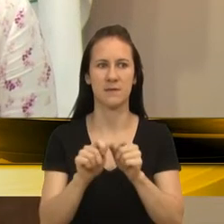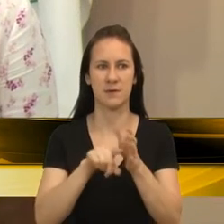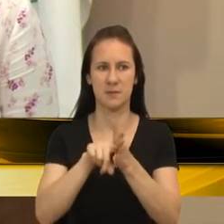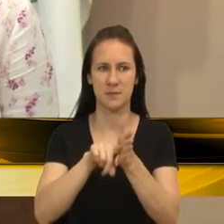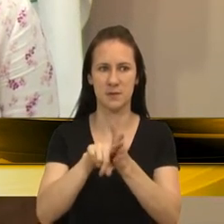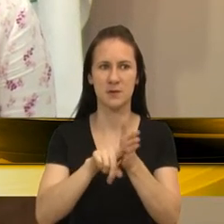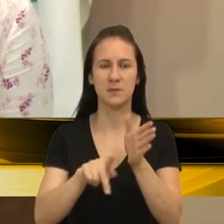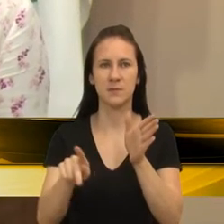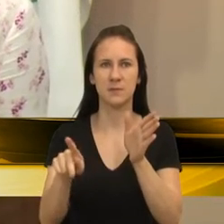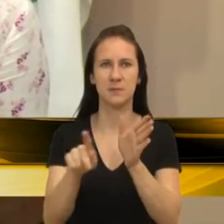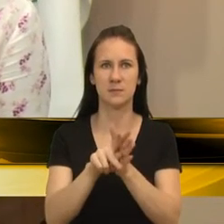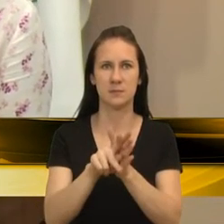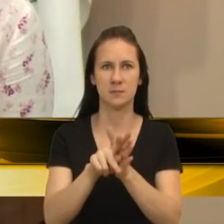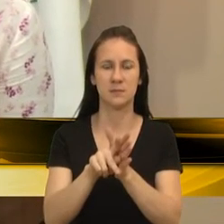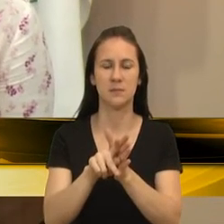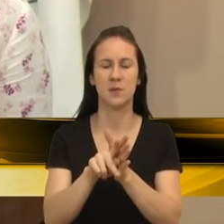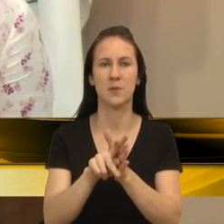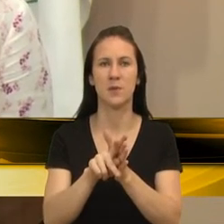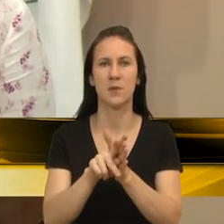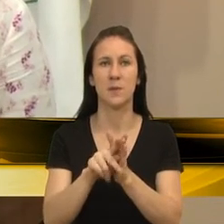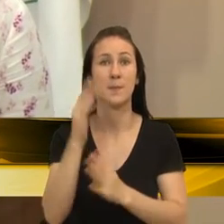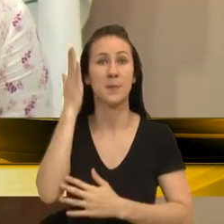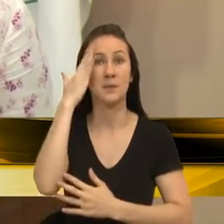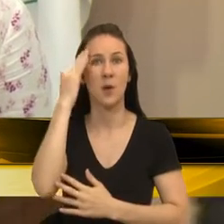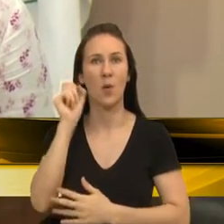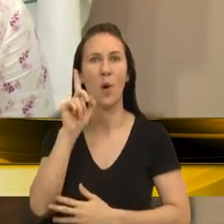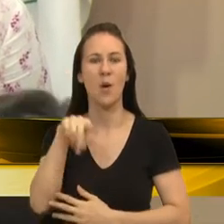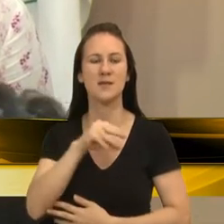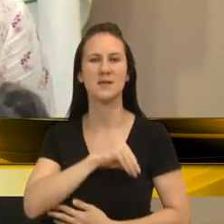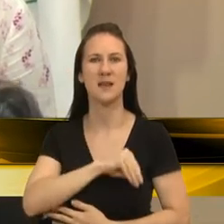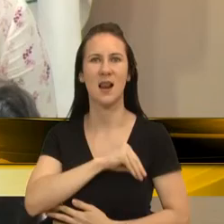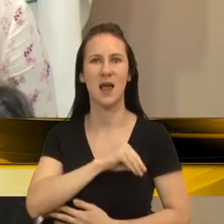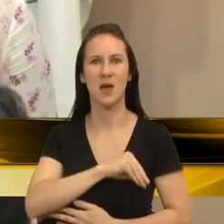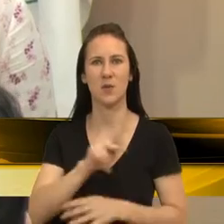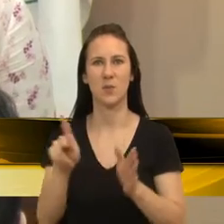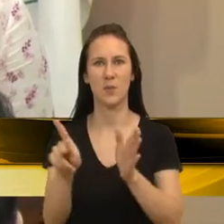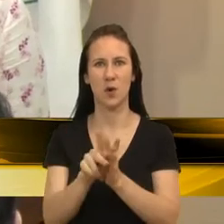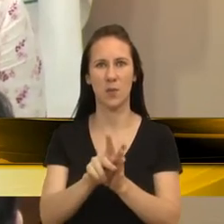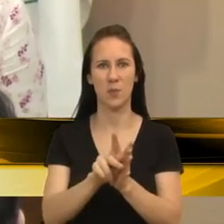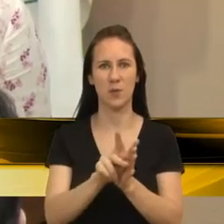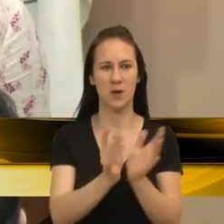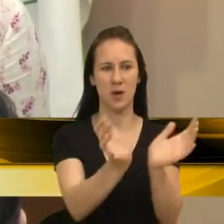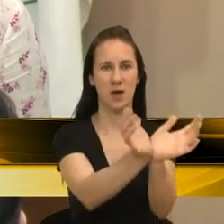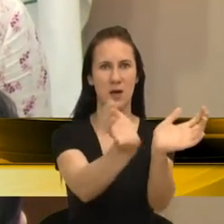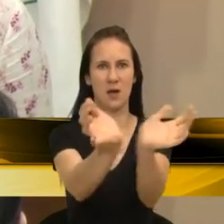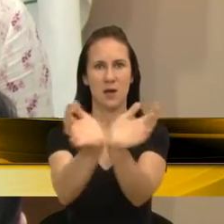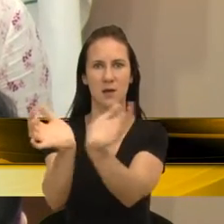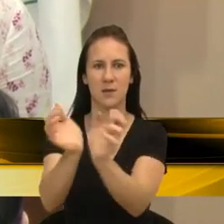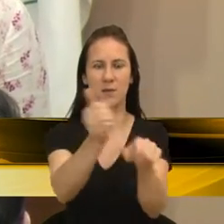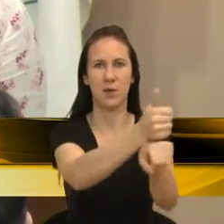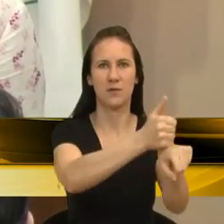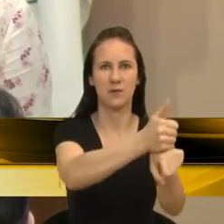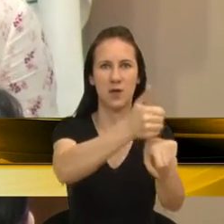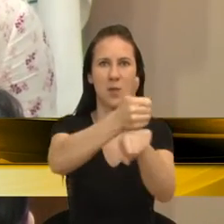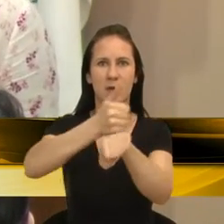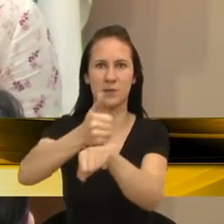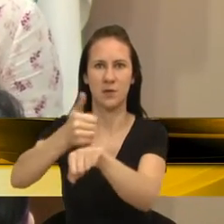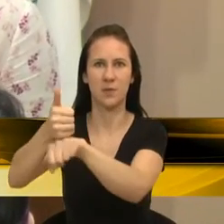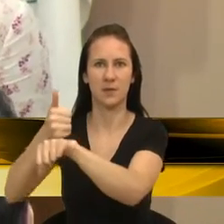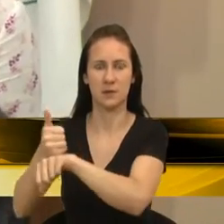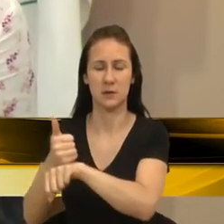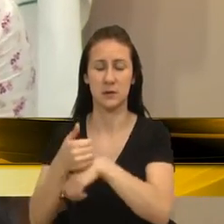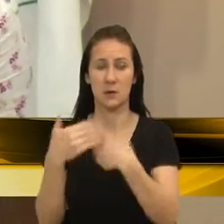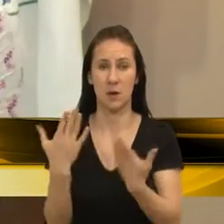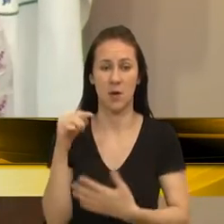ver quais eram os salários desses profissionais. E, a partir dessa pesquisa, e aqui eu quero dizer